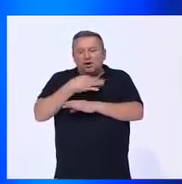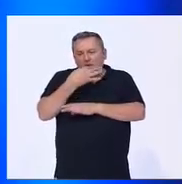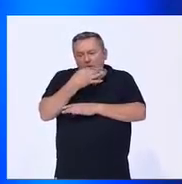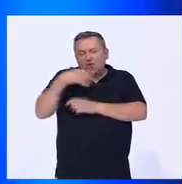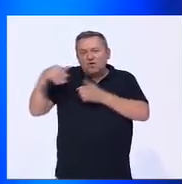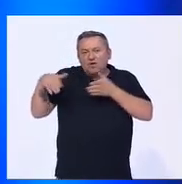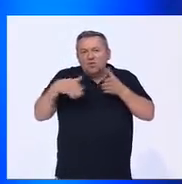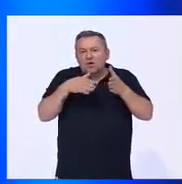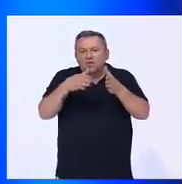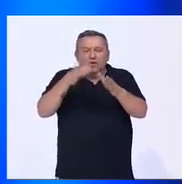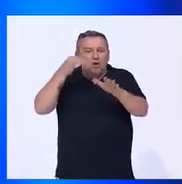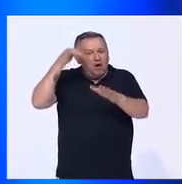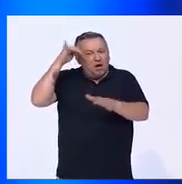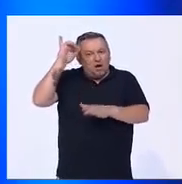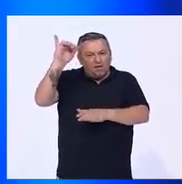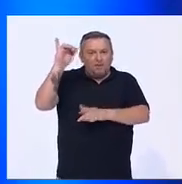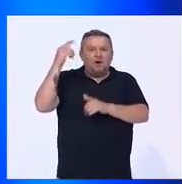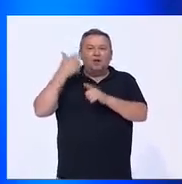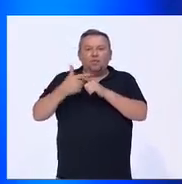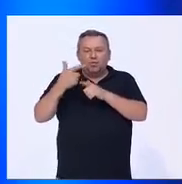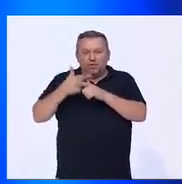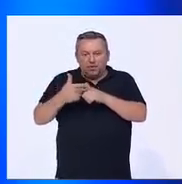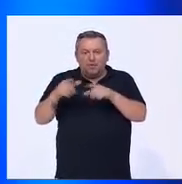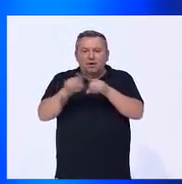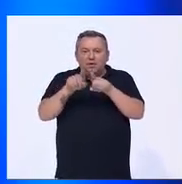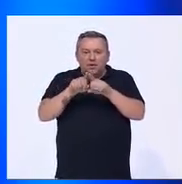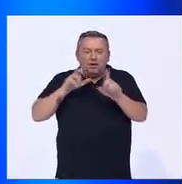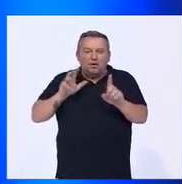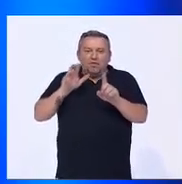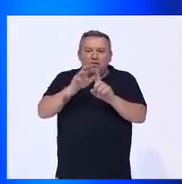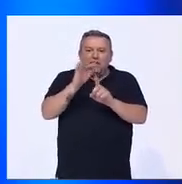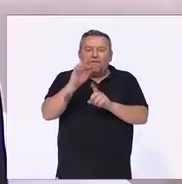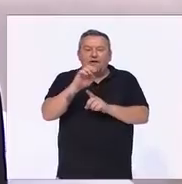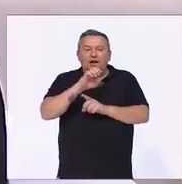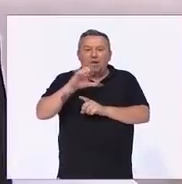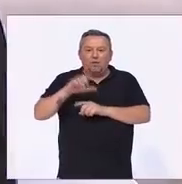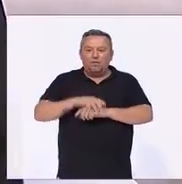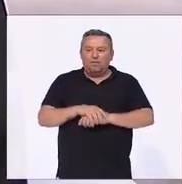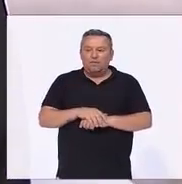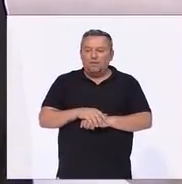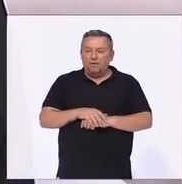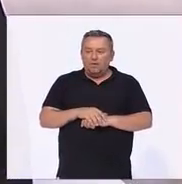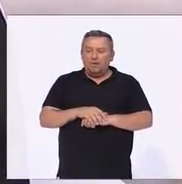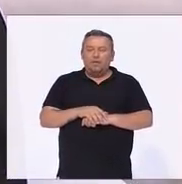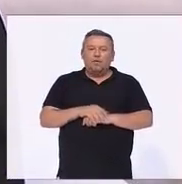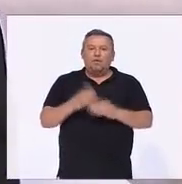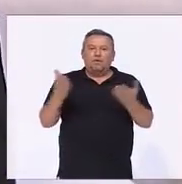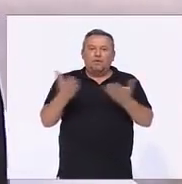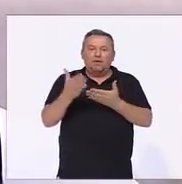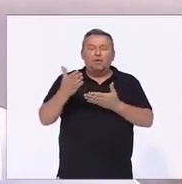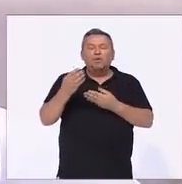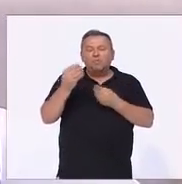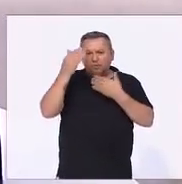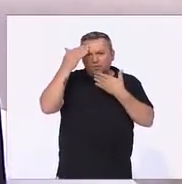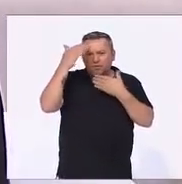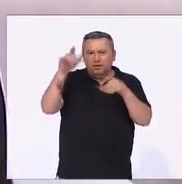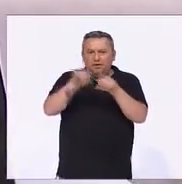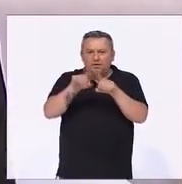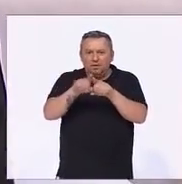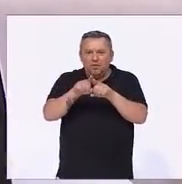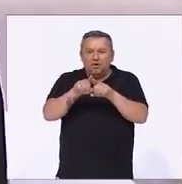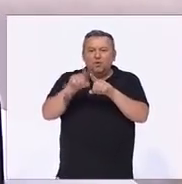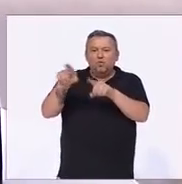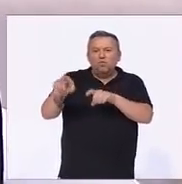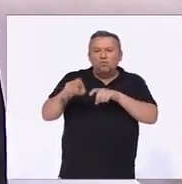caminho para evitar, inclusive, como eu disse, a intervenção federal que foi feita no Rio de Janeiro. Renata, a senhora é muito próxima à questão do